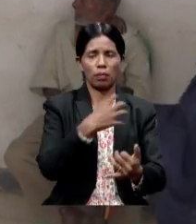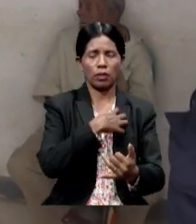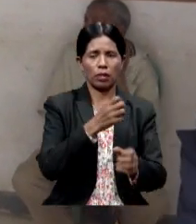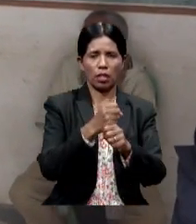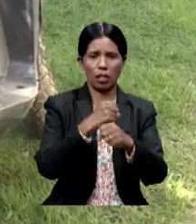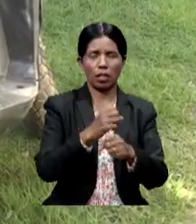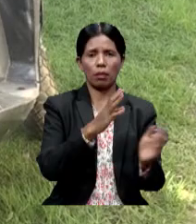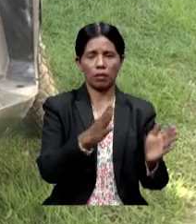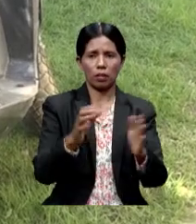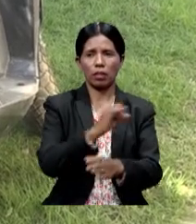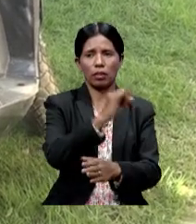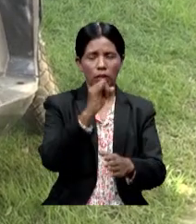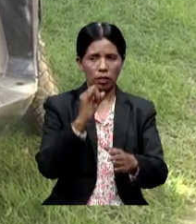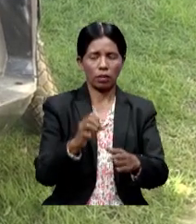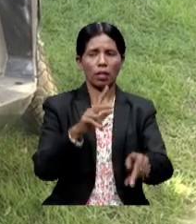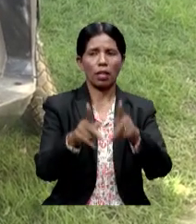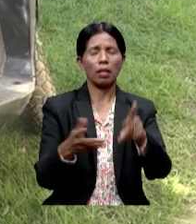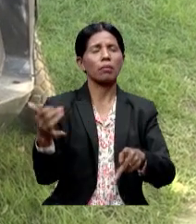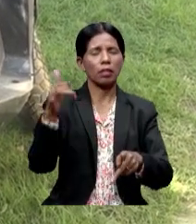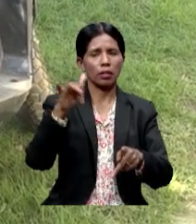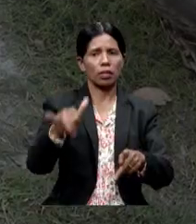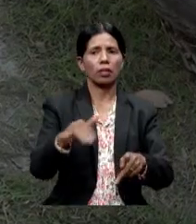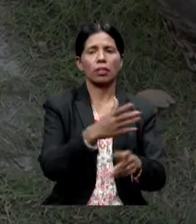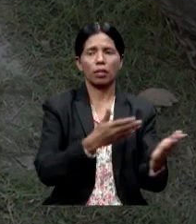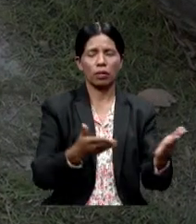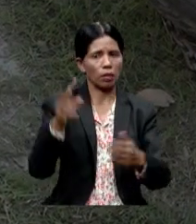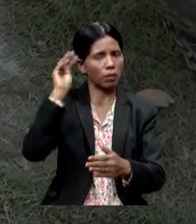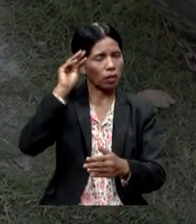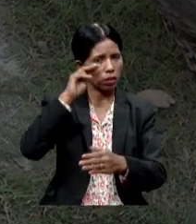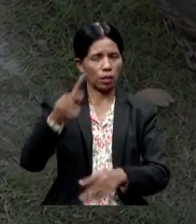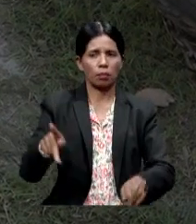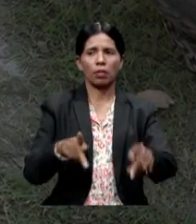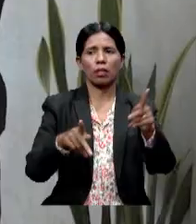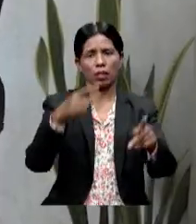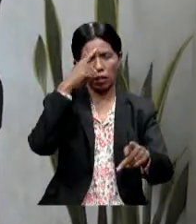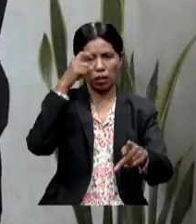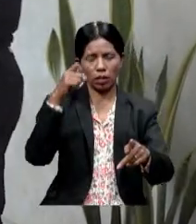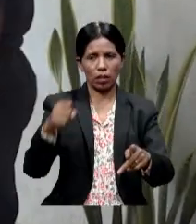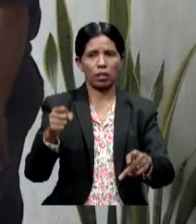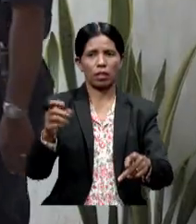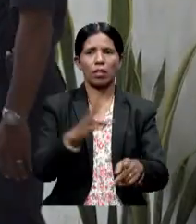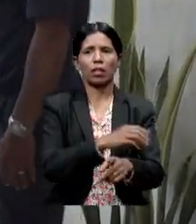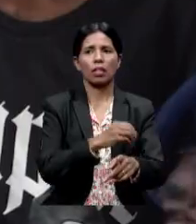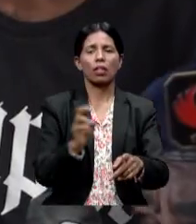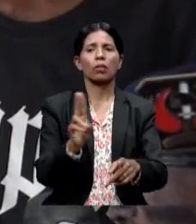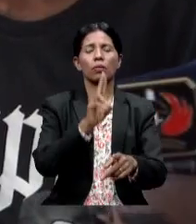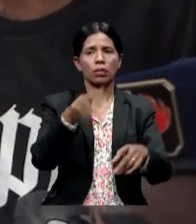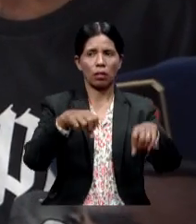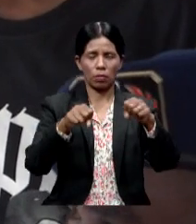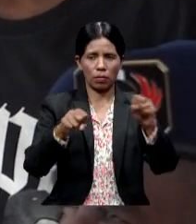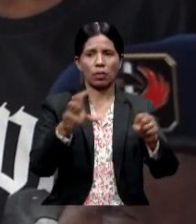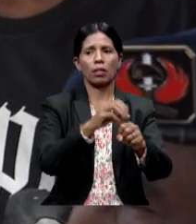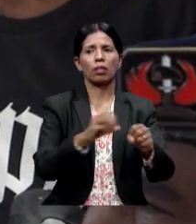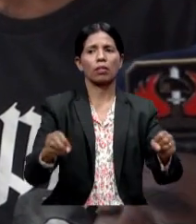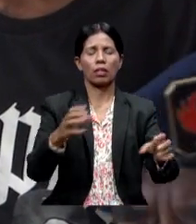processo identificação, ba suspeito sirané hori submete ba Ministério Público, tamba desconfia durante ne usa motorizada,